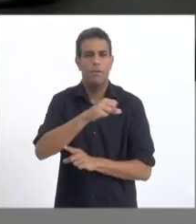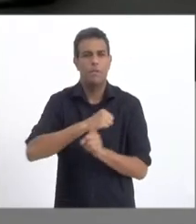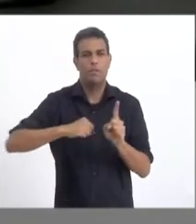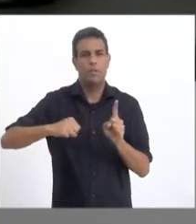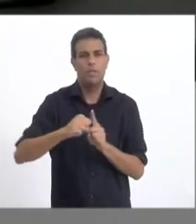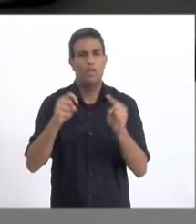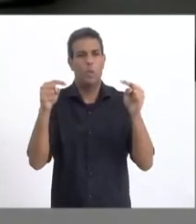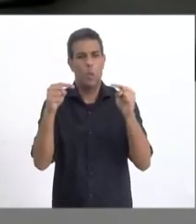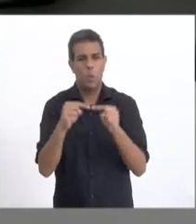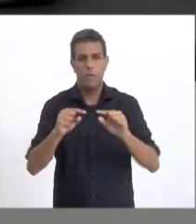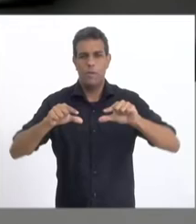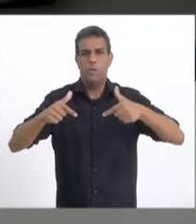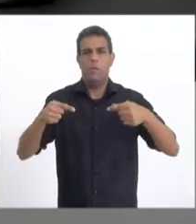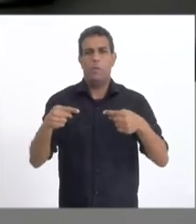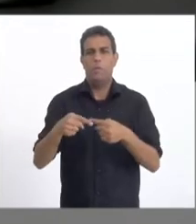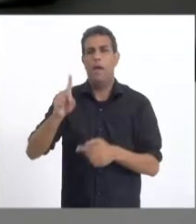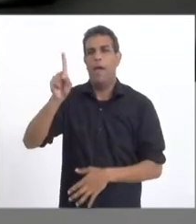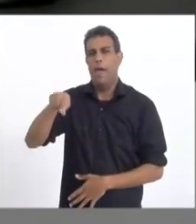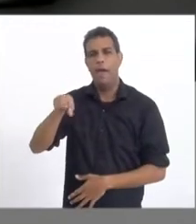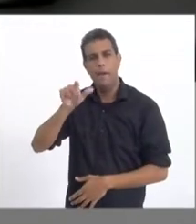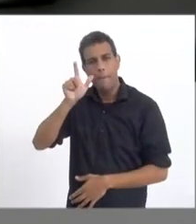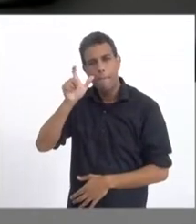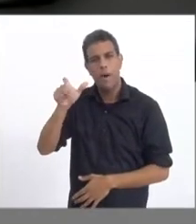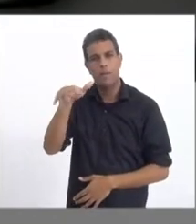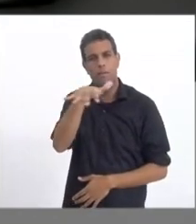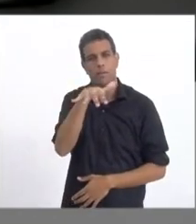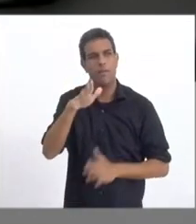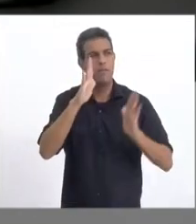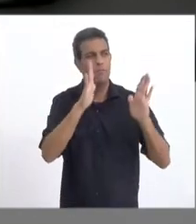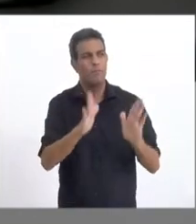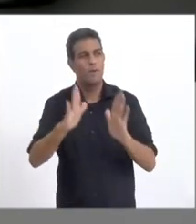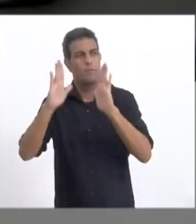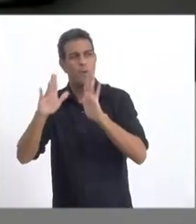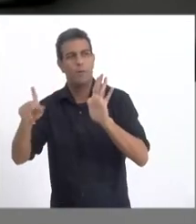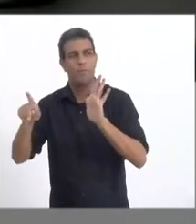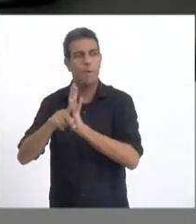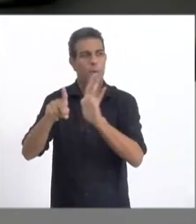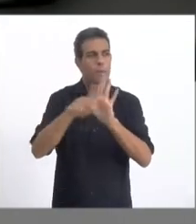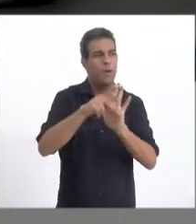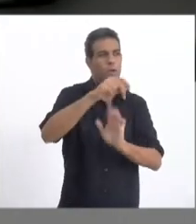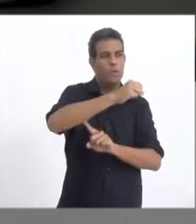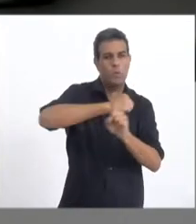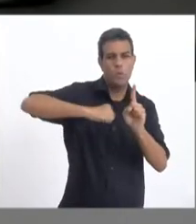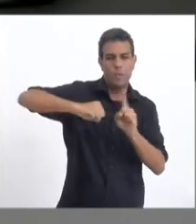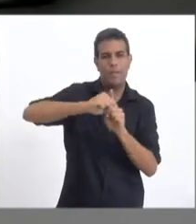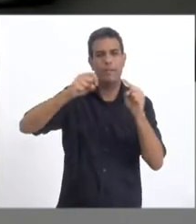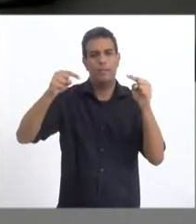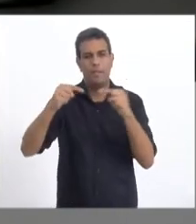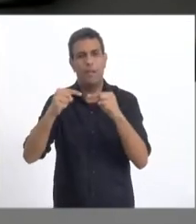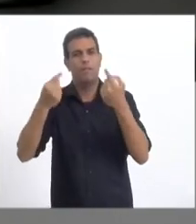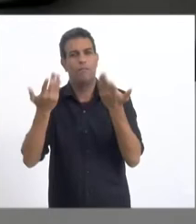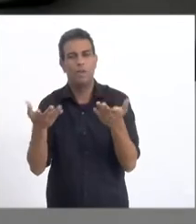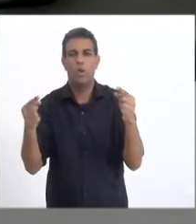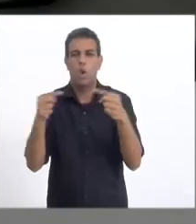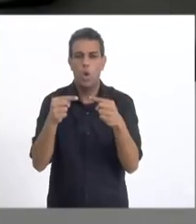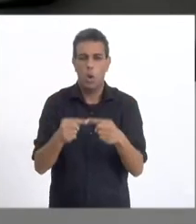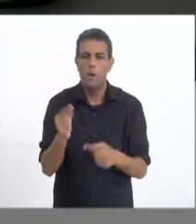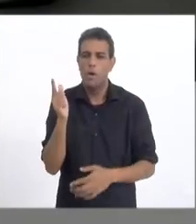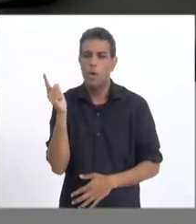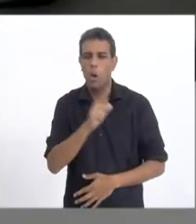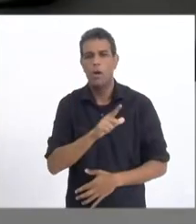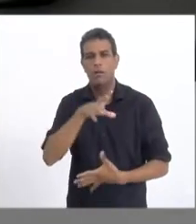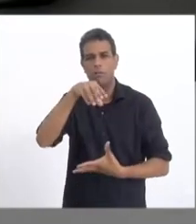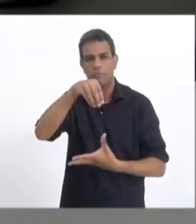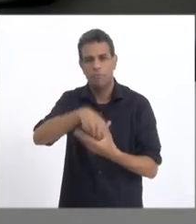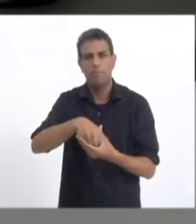portanto, o enfrentamento deve ser também na ordem do social, na ordem intersetorial e também